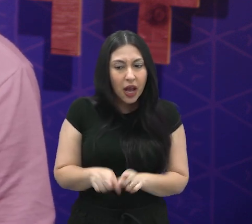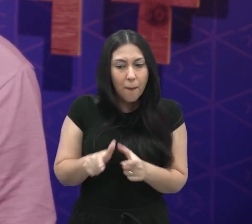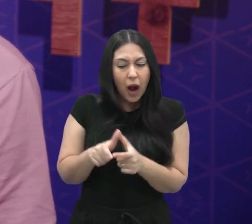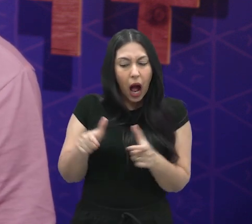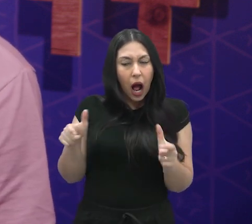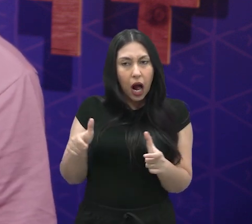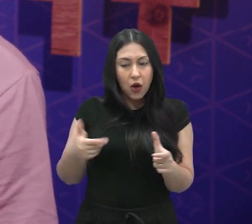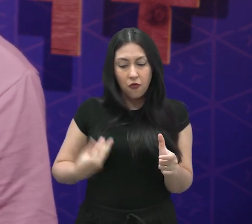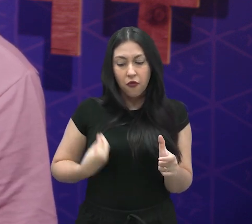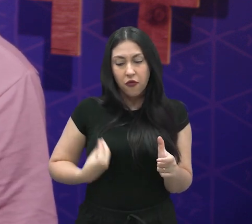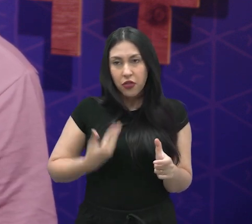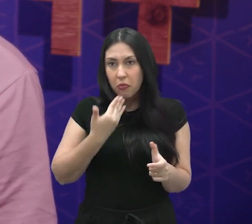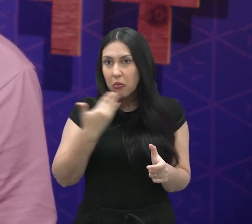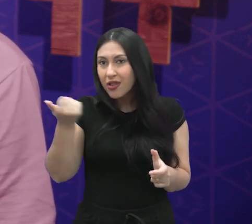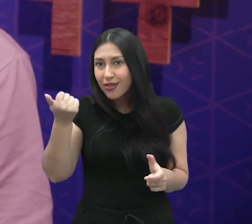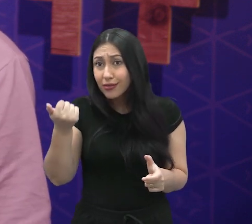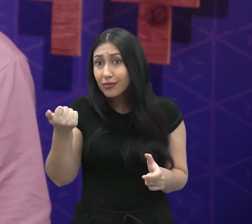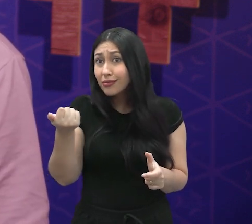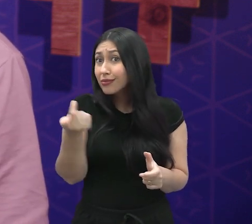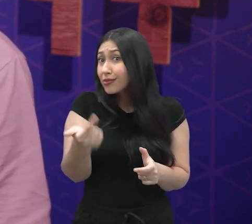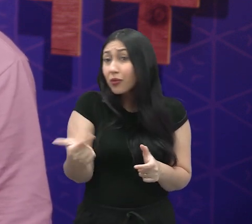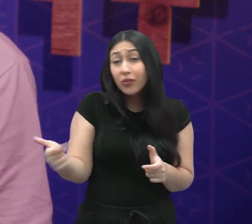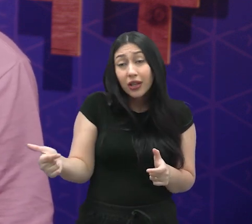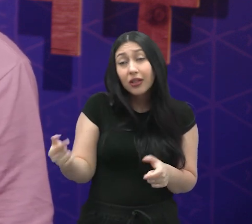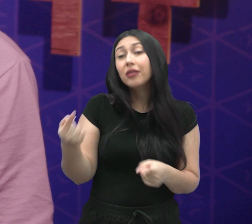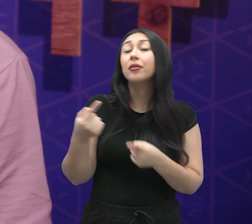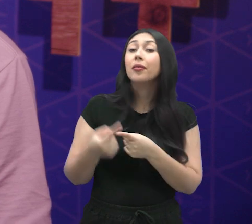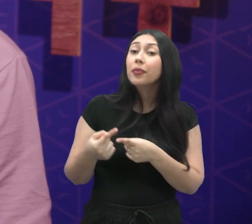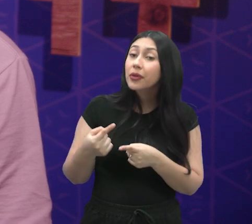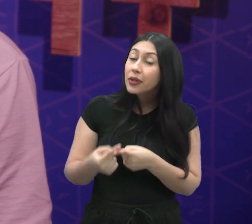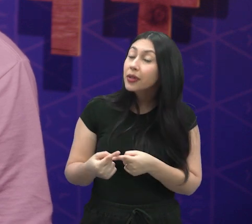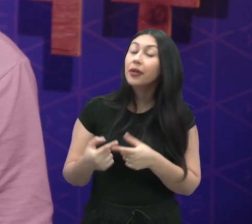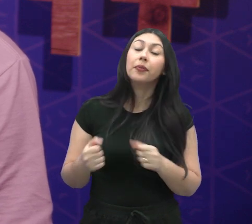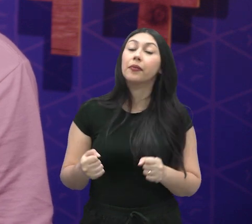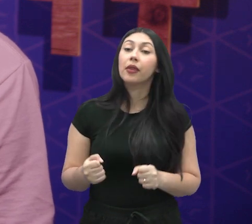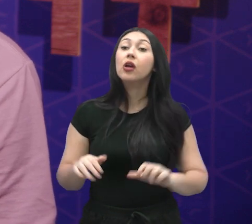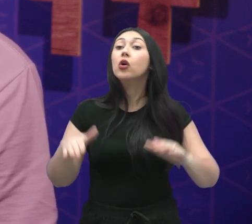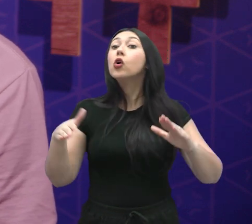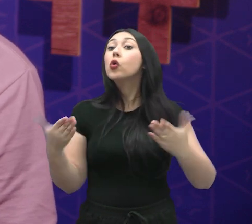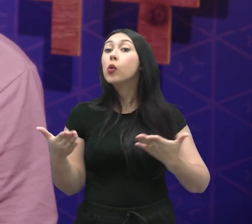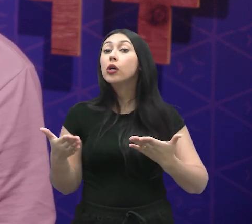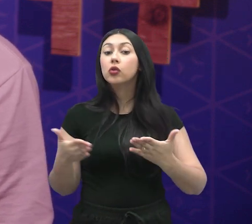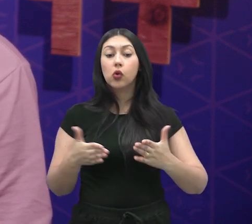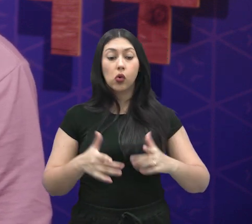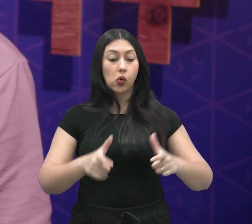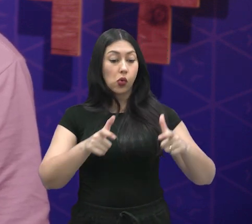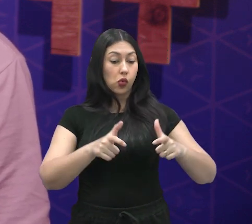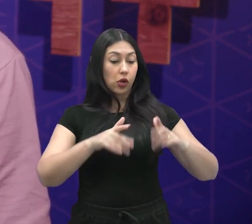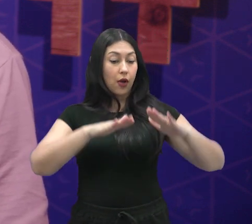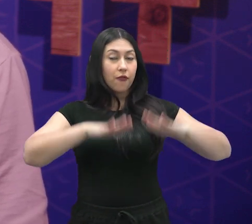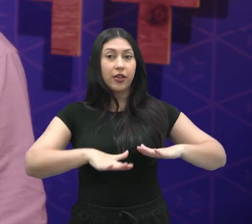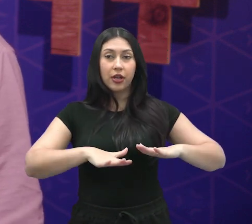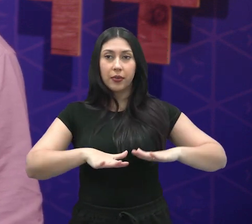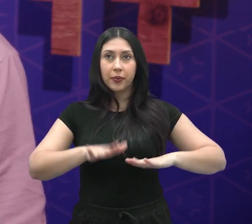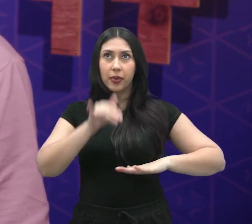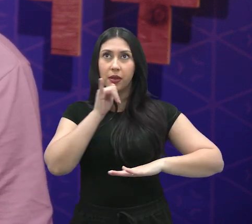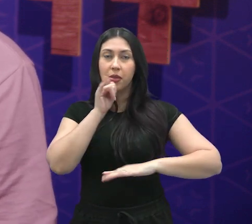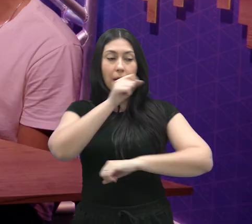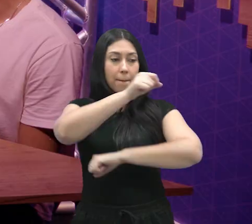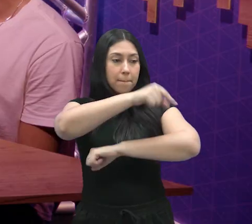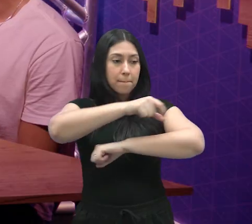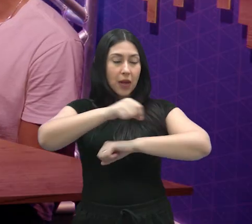eles tiveram uma qualidade de vida melhor. Porque a partir do momento que você se estabelece e você vai plantar